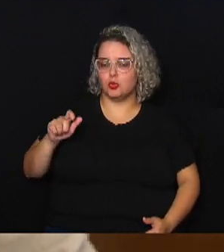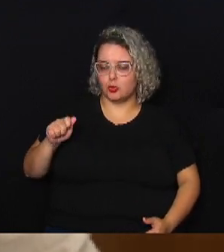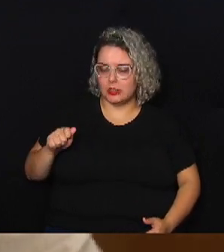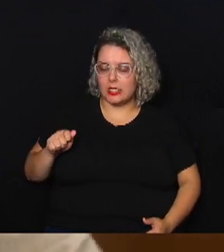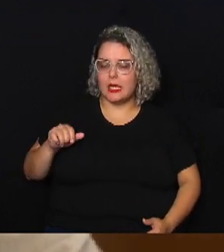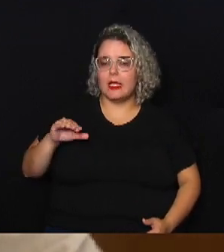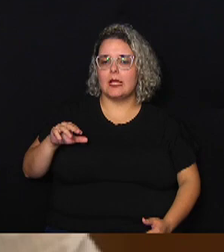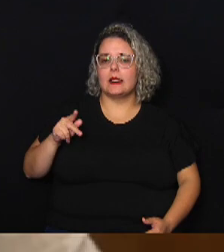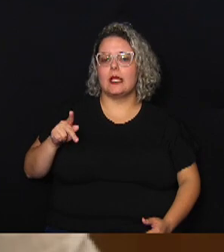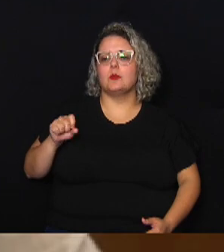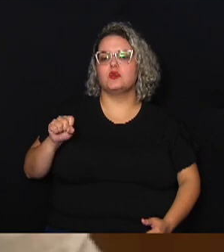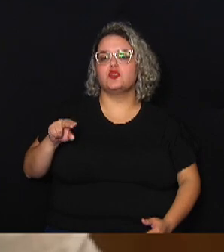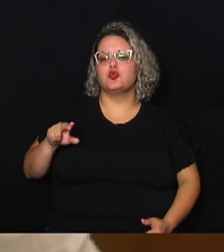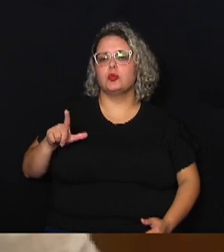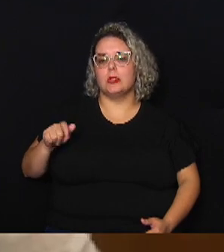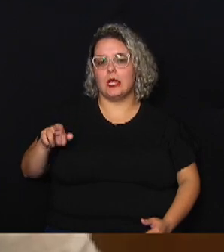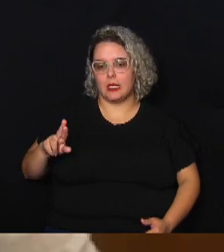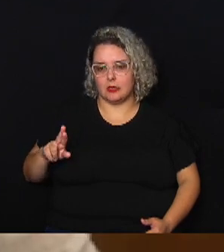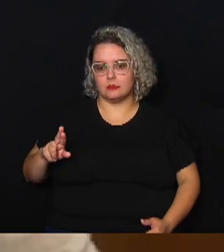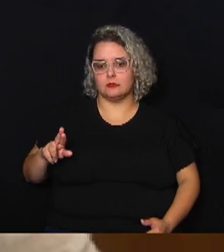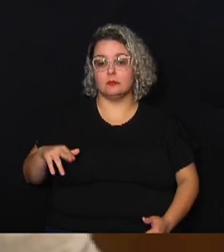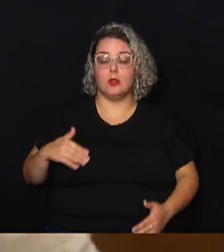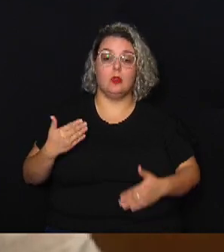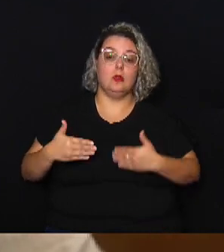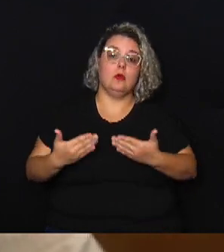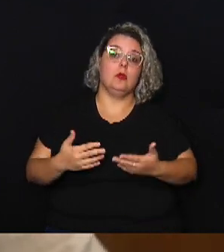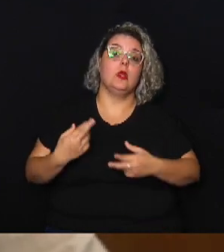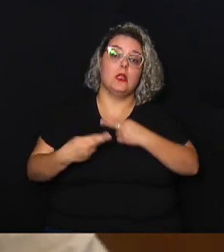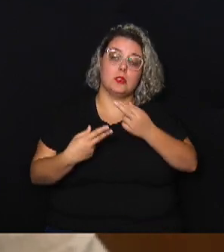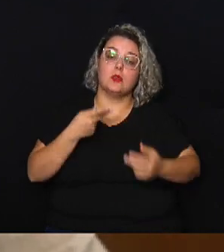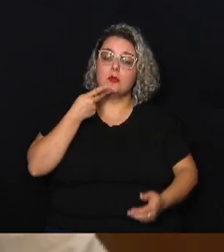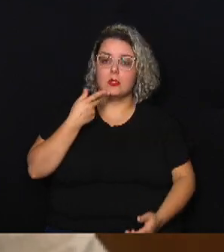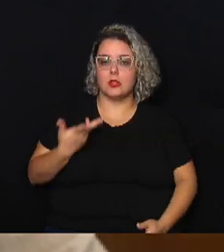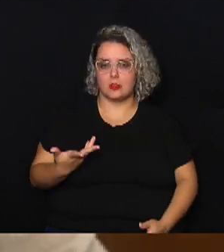graduação relacionada exatamente ao que eu falei.